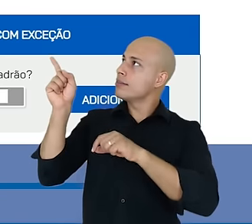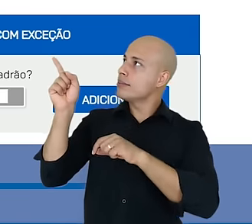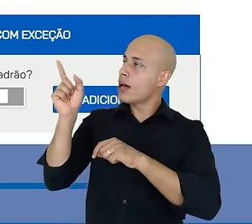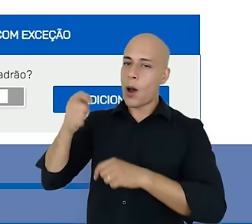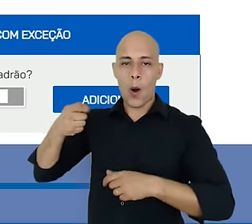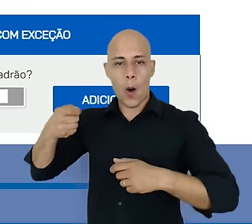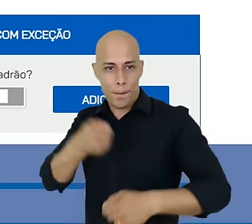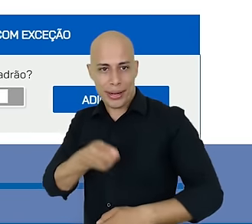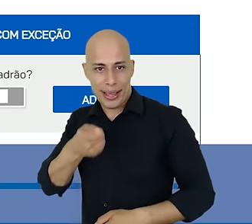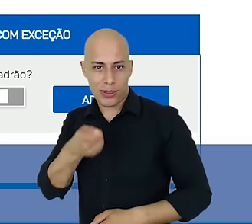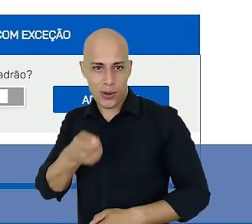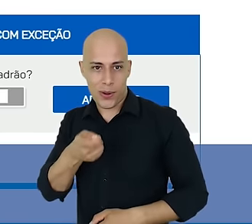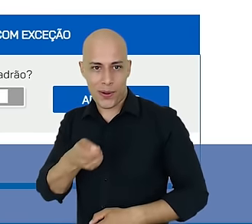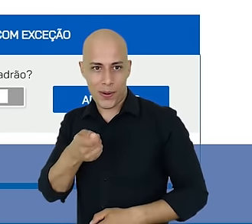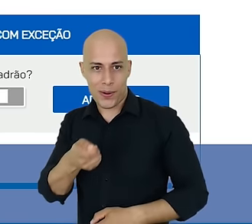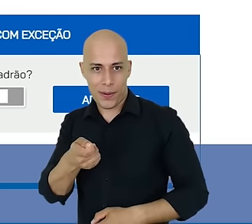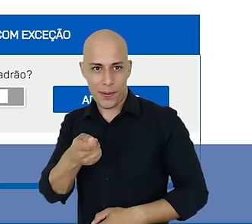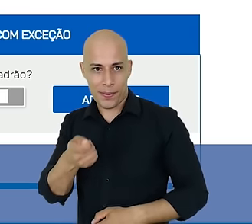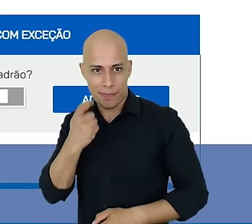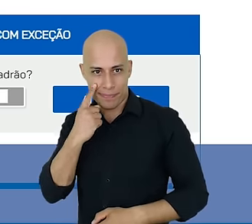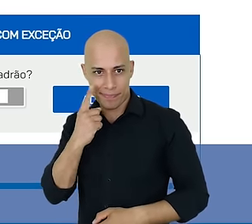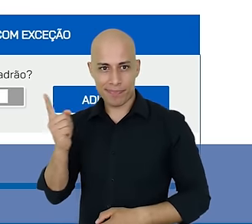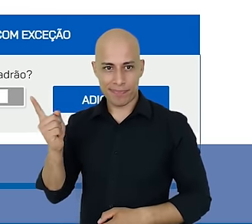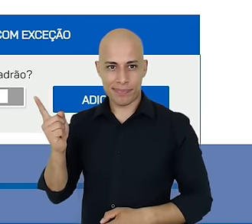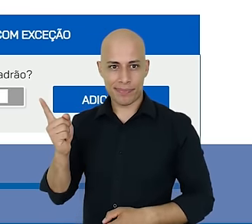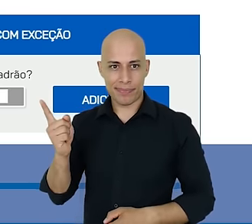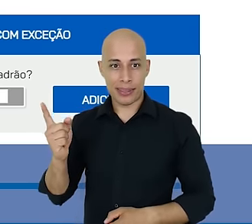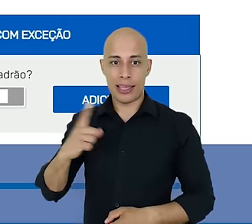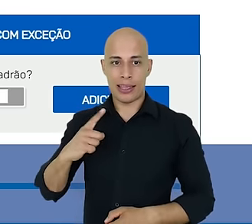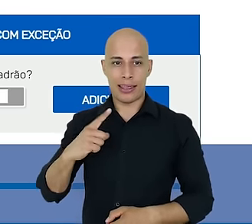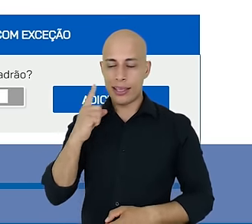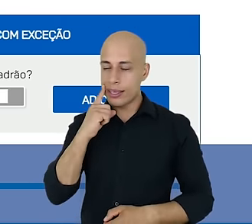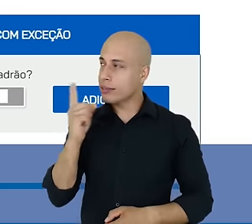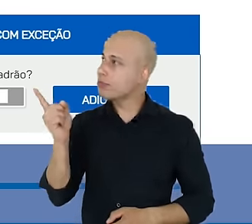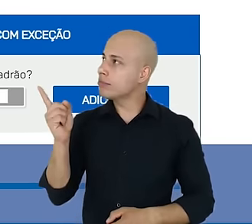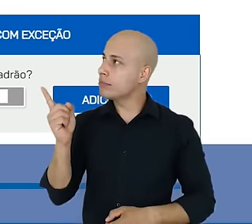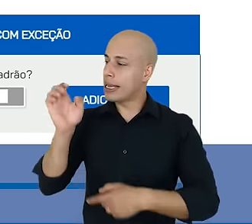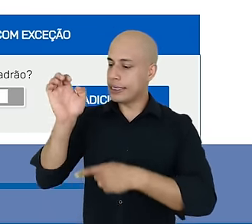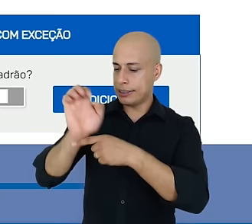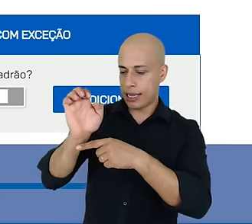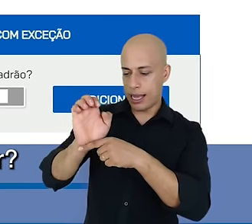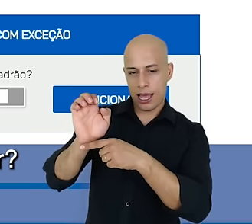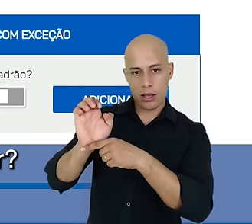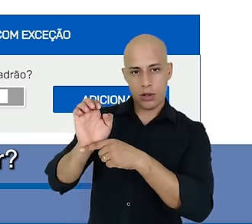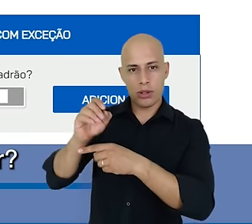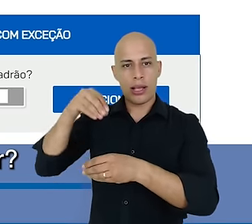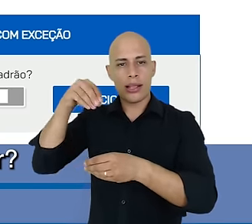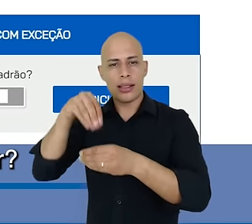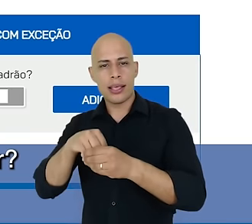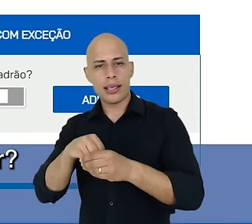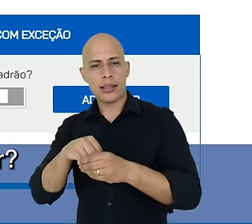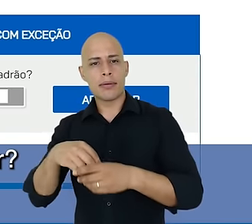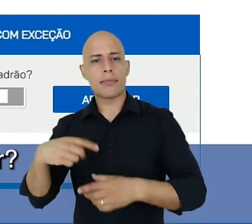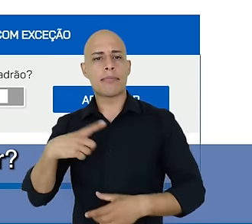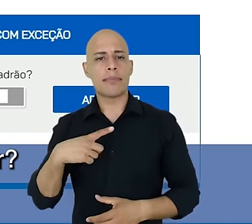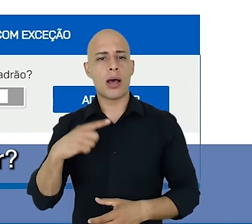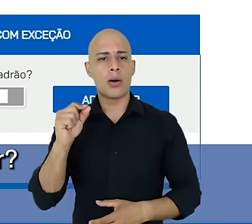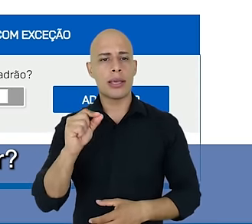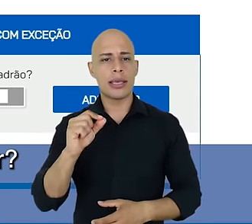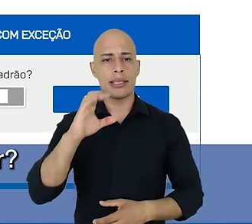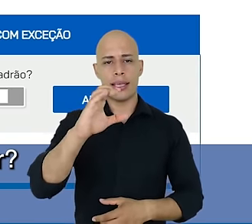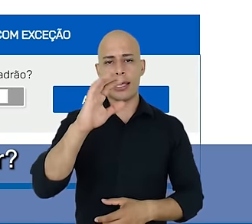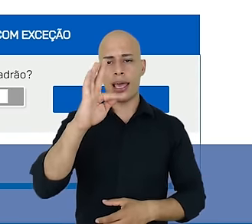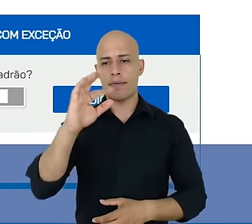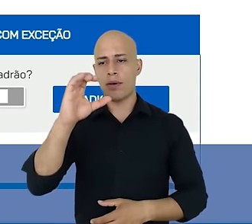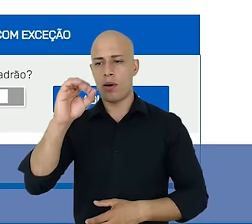tá então ó é uma de saída ela é ativa dentro do estado qual é a cfp que a gente vai fazer essa